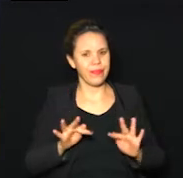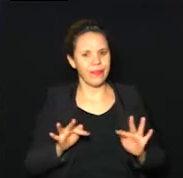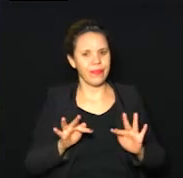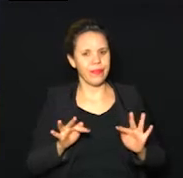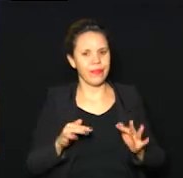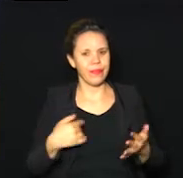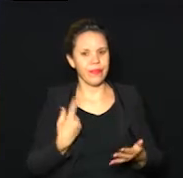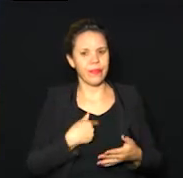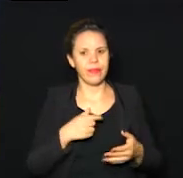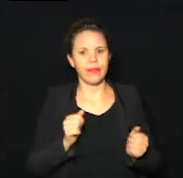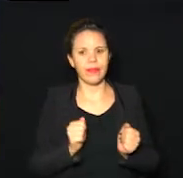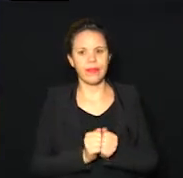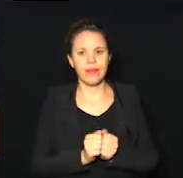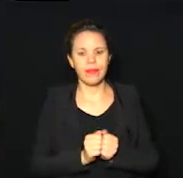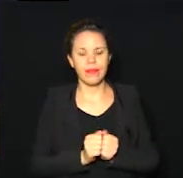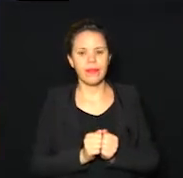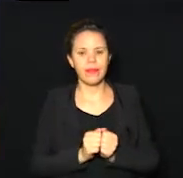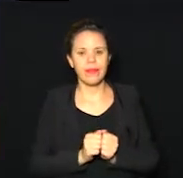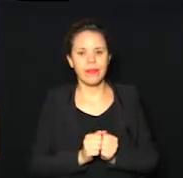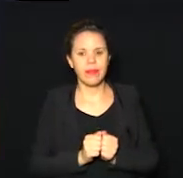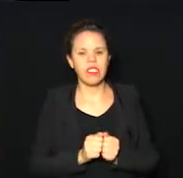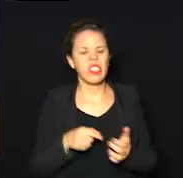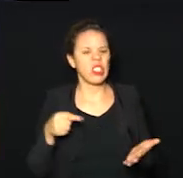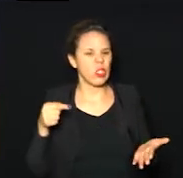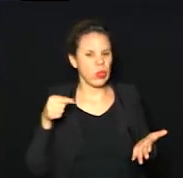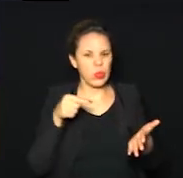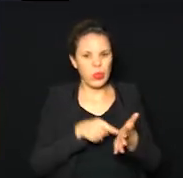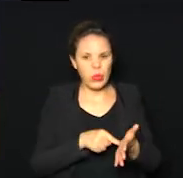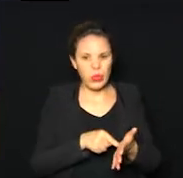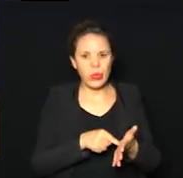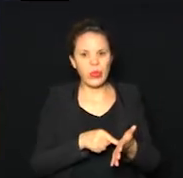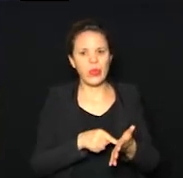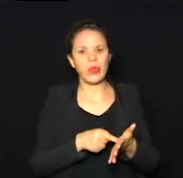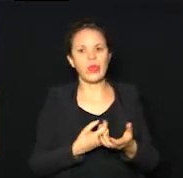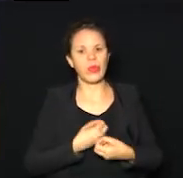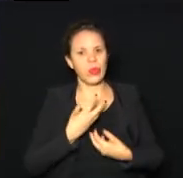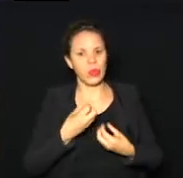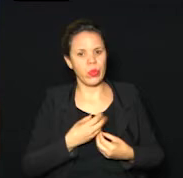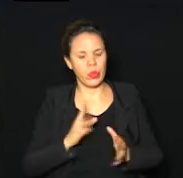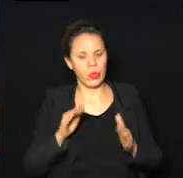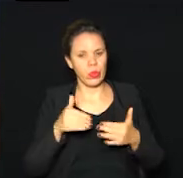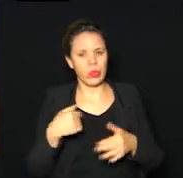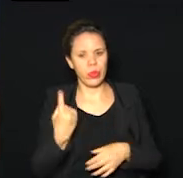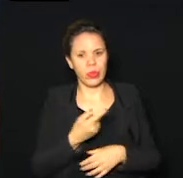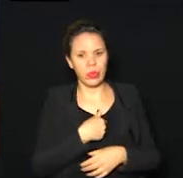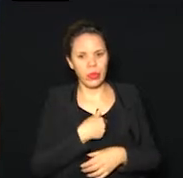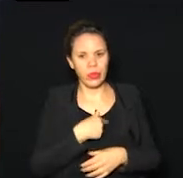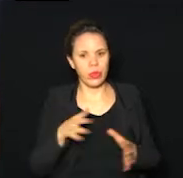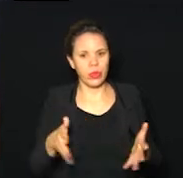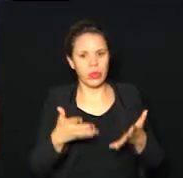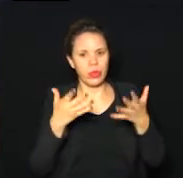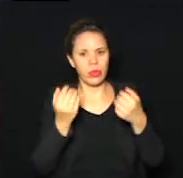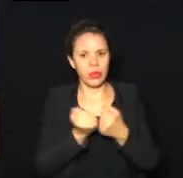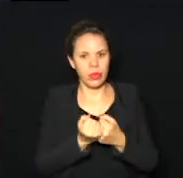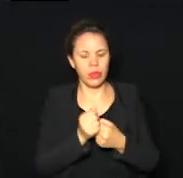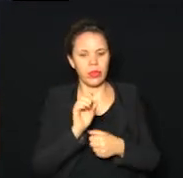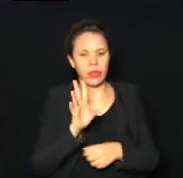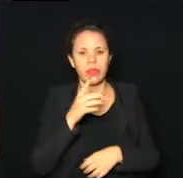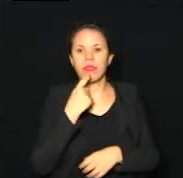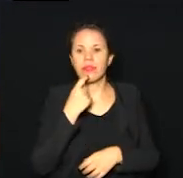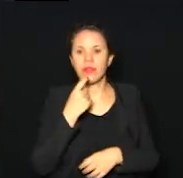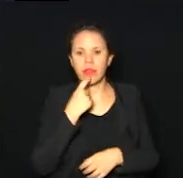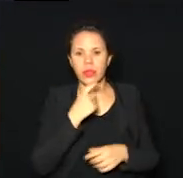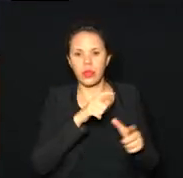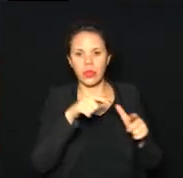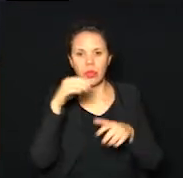nós estamos juntos. Qualquer denúncia, qualquer dados específicos, a gente está contribuindo, não só em Campinas, mas em